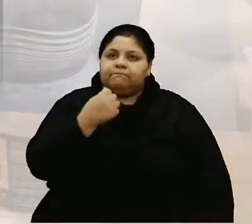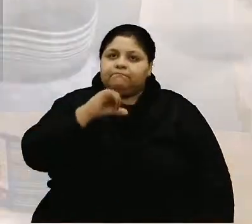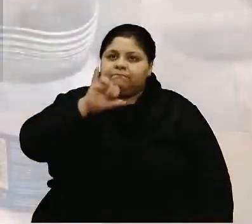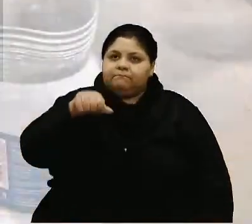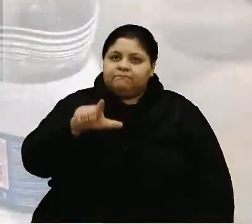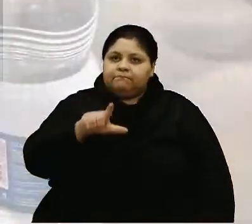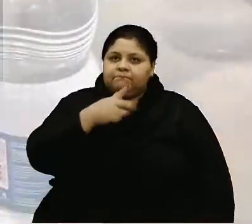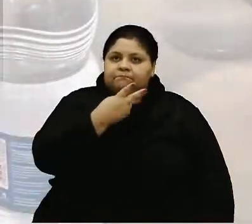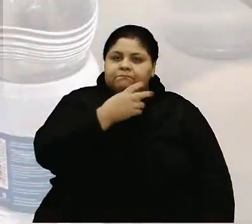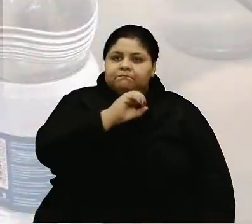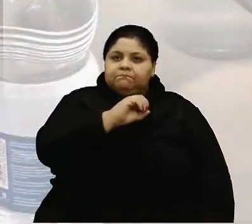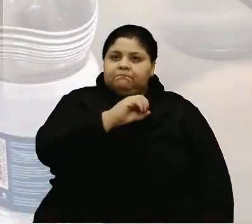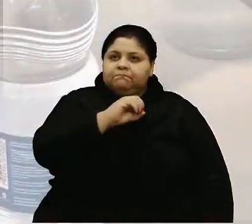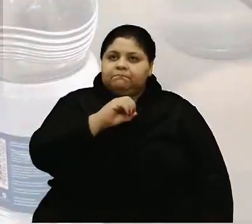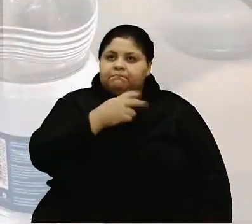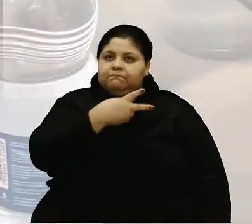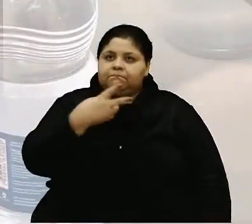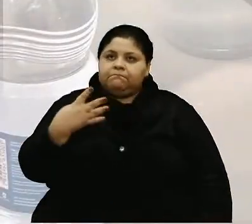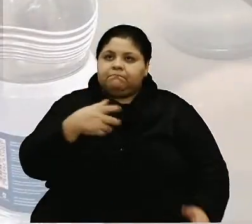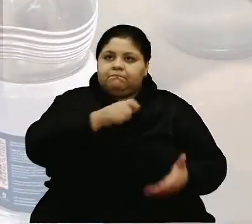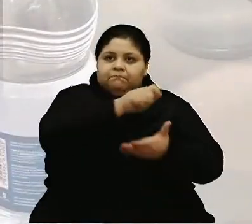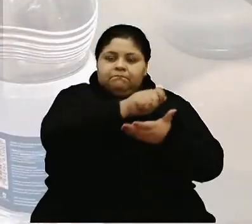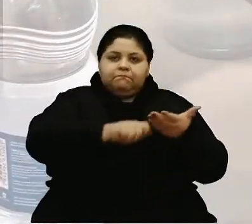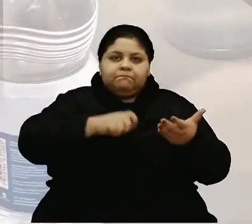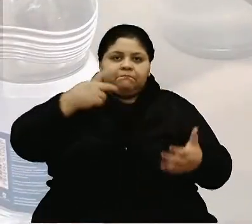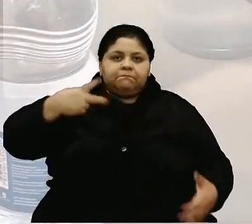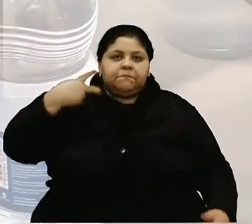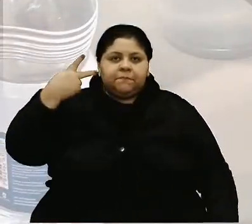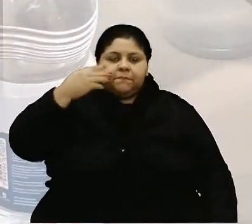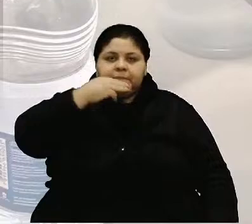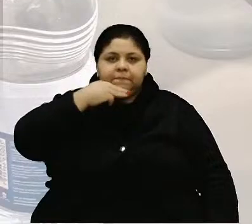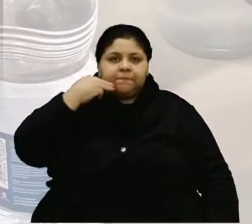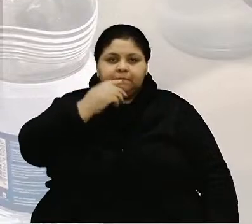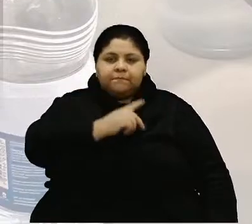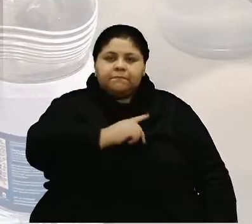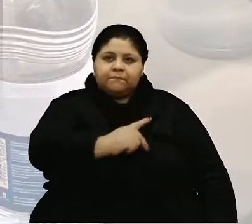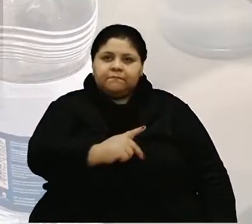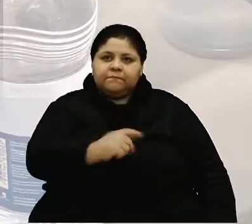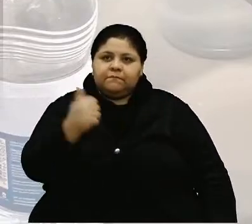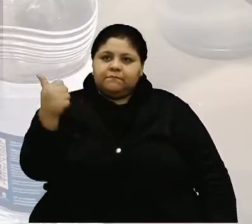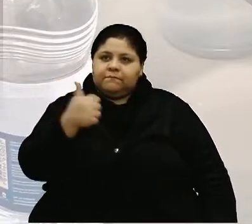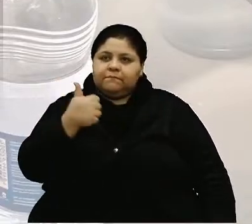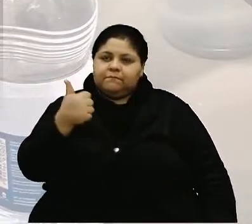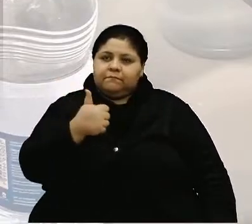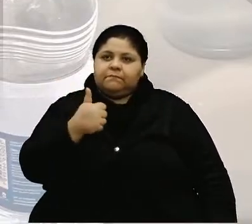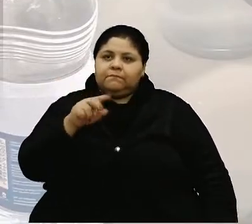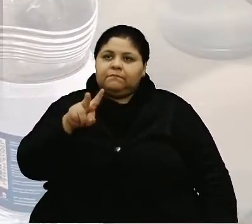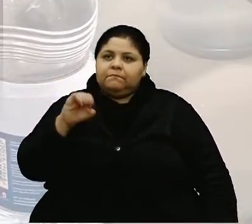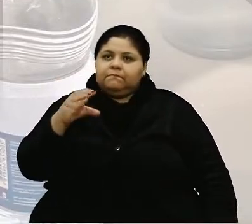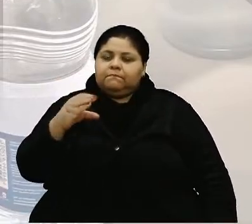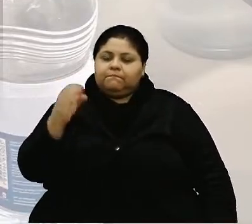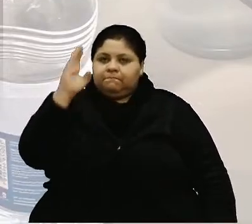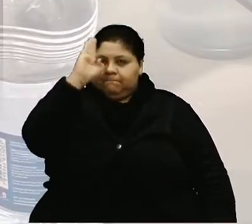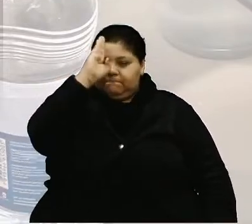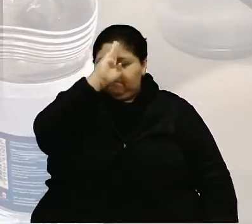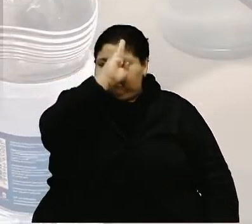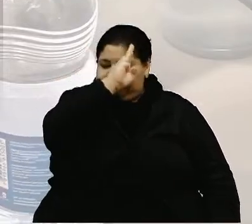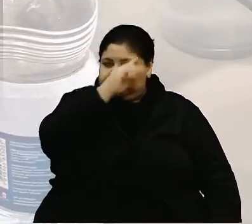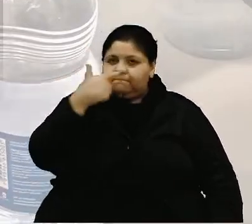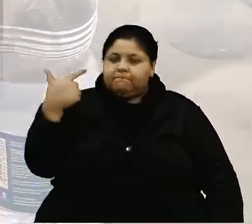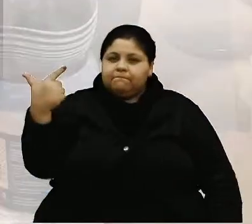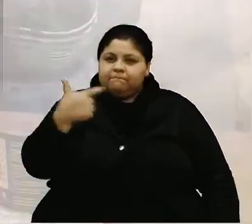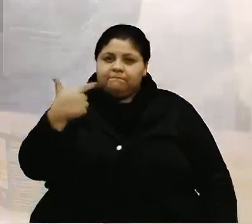de 2024, assinam vereadora Marisol Santos, presidente, primeiro vice-presidente, vereador Adriano Bressan,